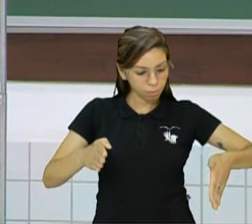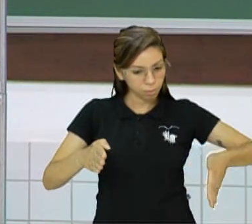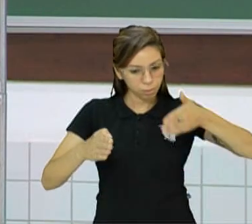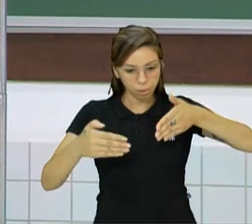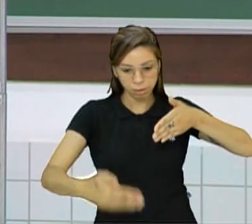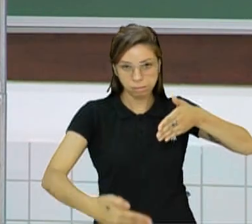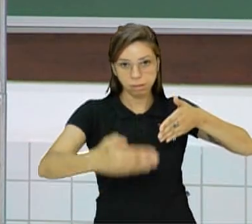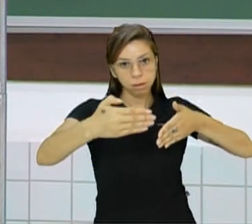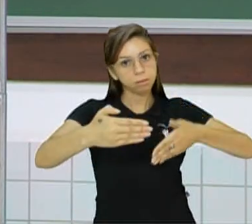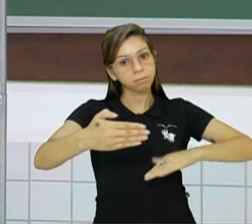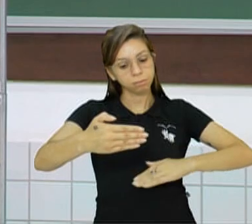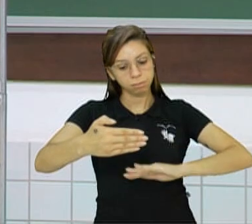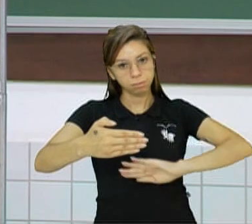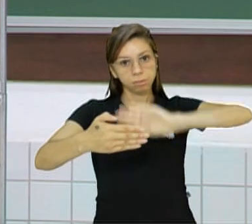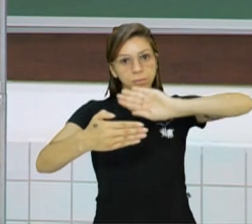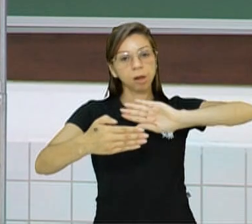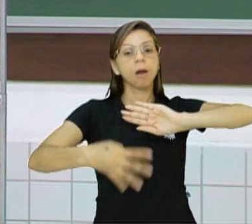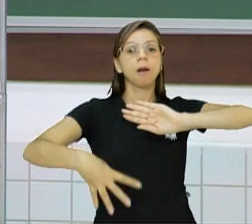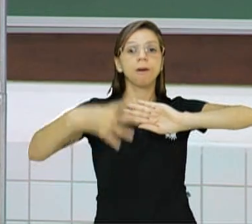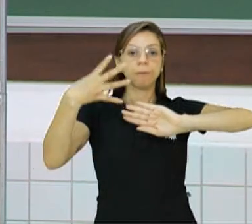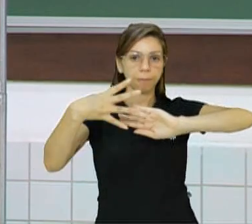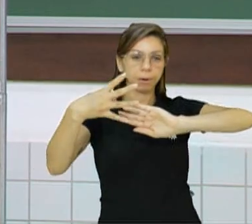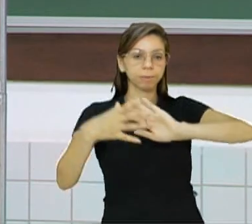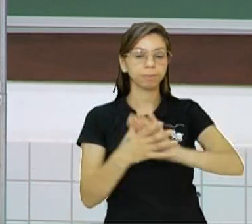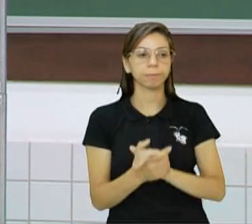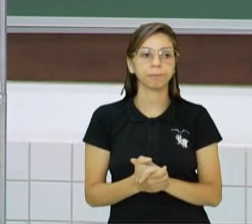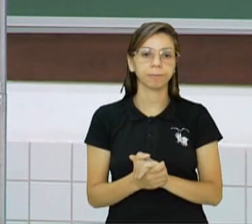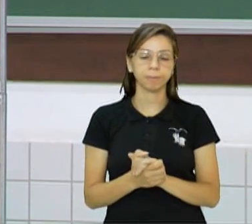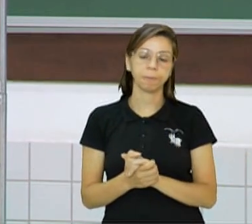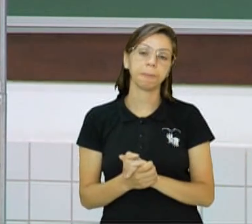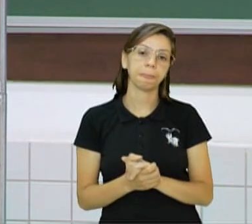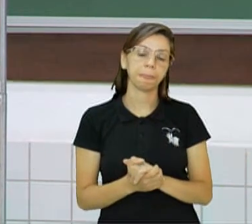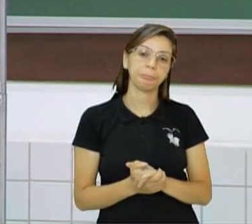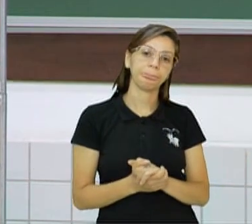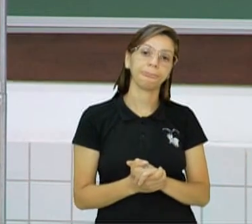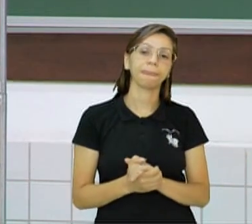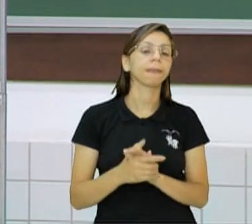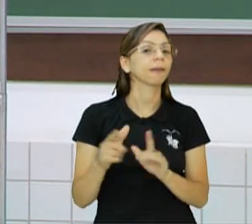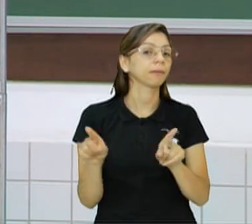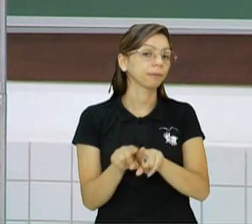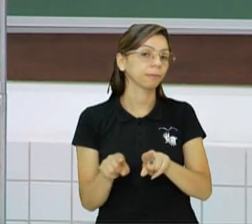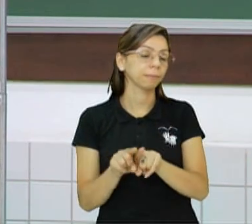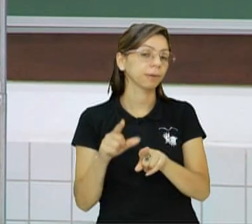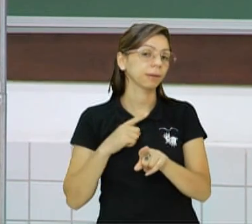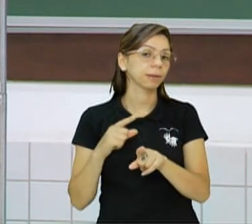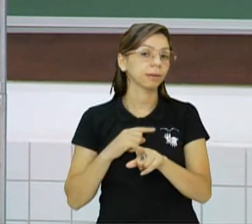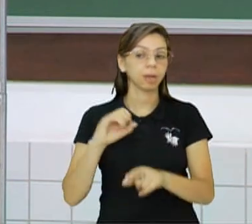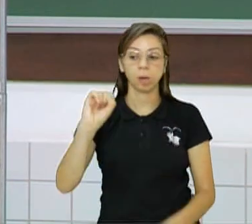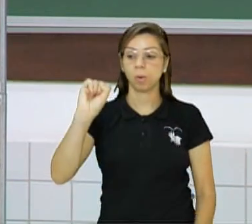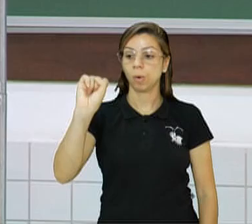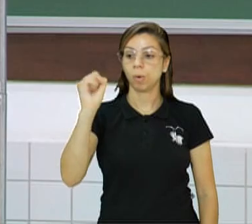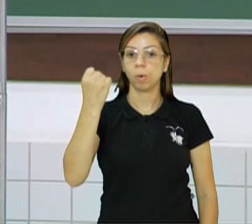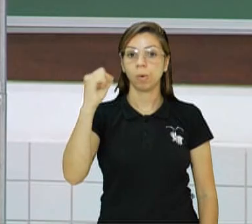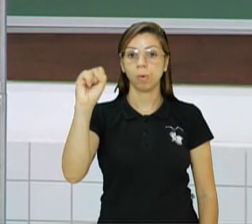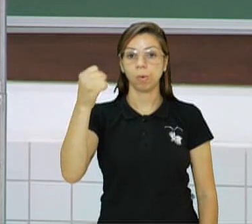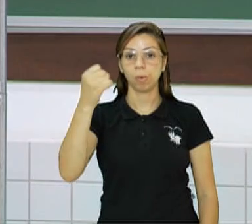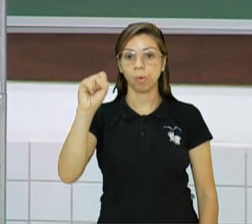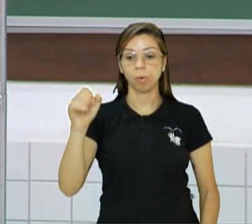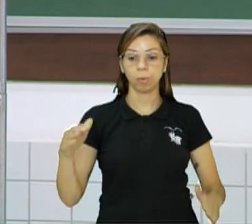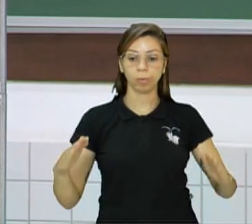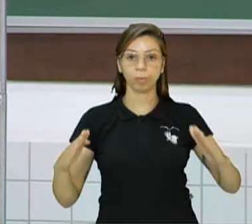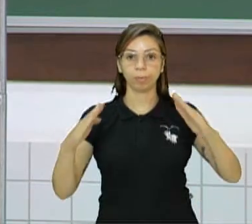4 faces. Essas 4 faces embaixo e em cima, nós teremos 8 faces no